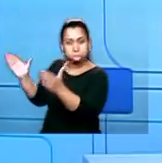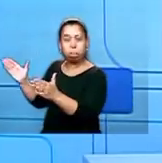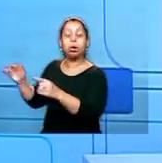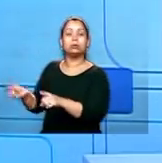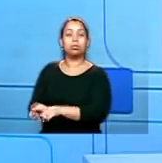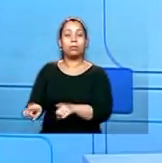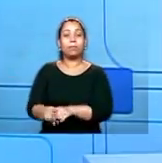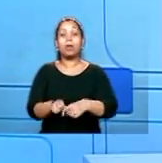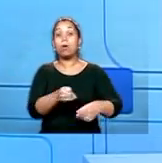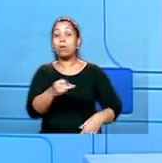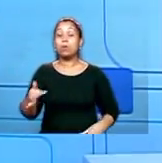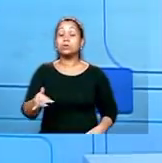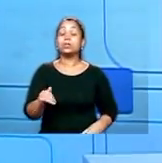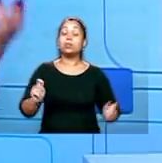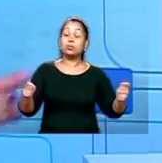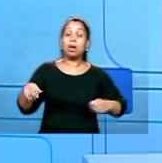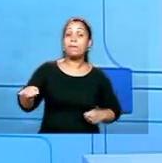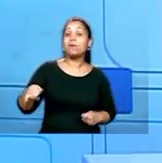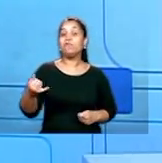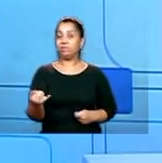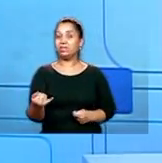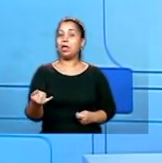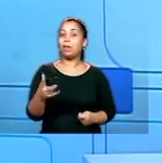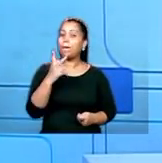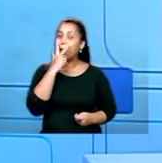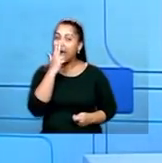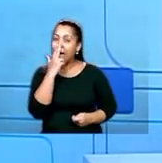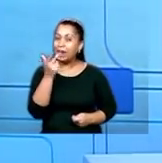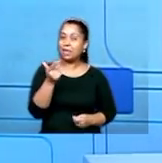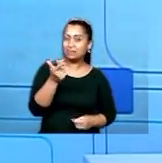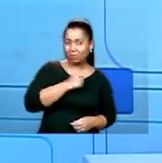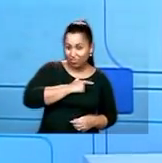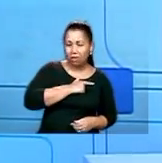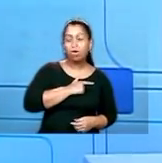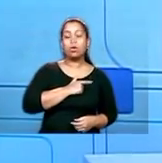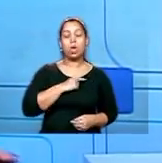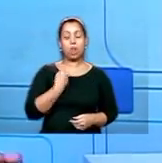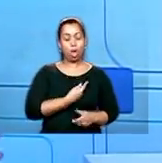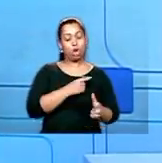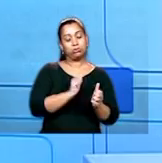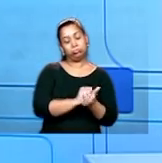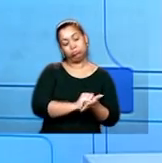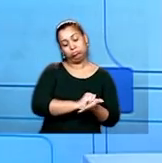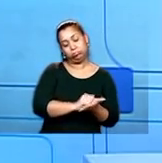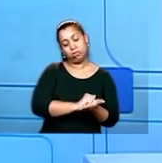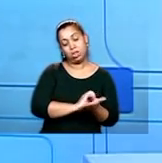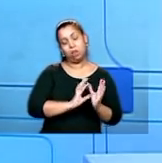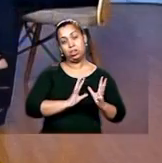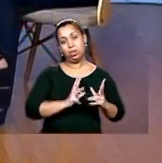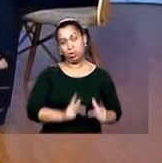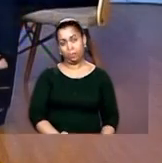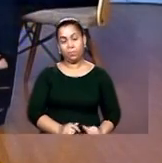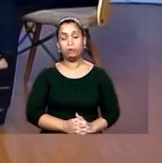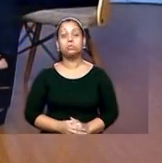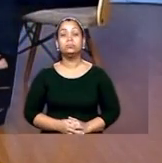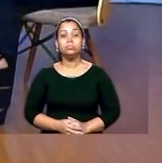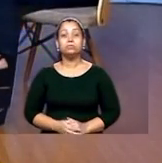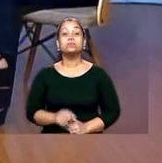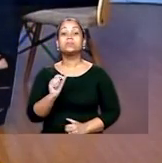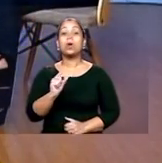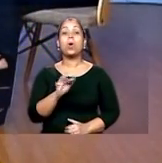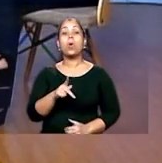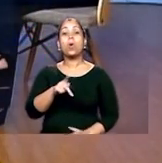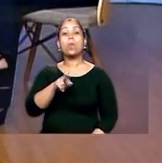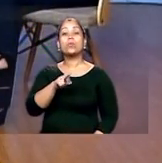gente aproveitar também o que está com essa aparência não muito boa. Então ali a gente não perde nada. Não perde nada. Esse processamento seria